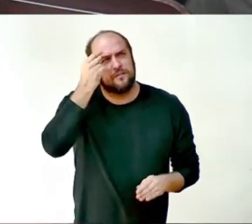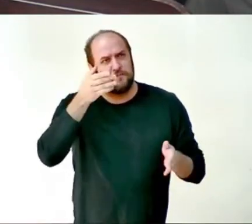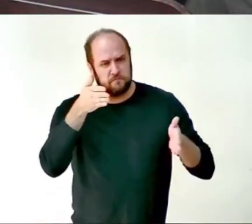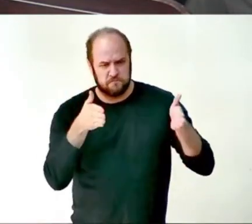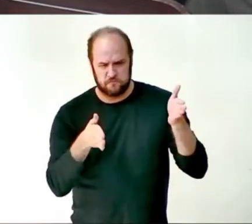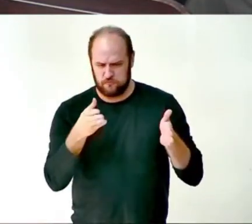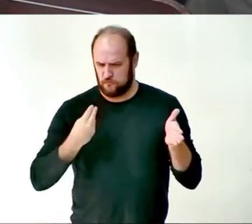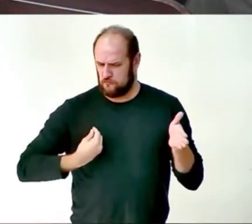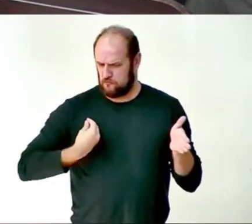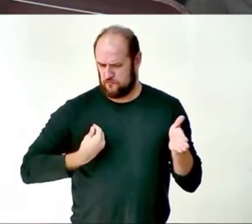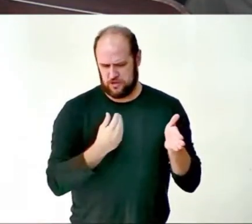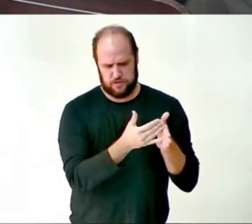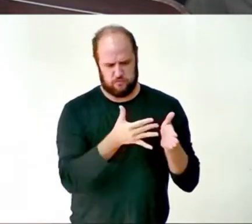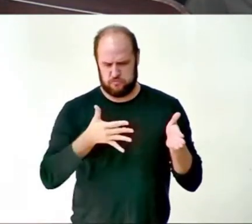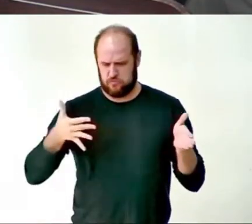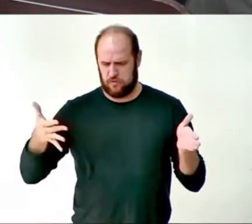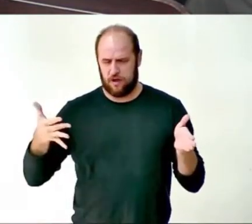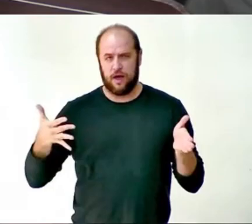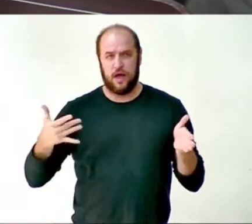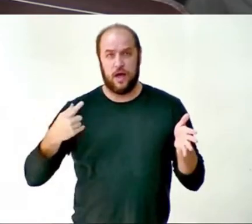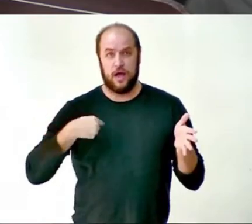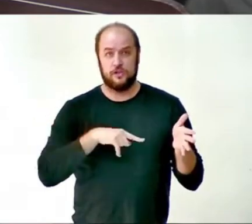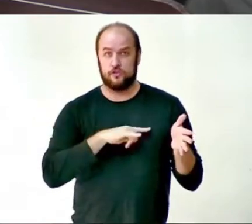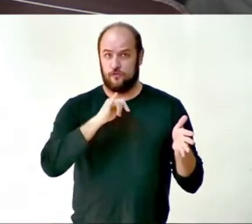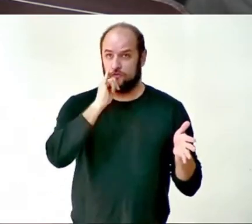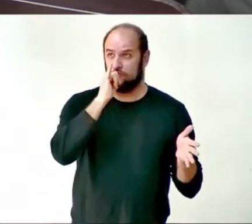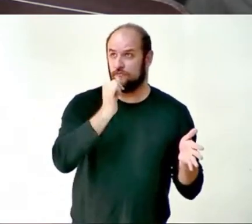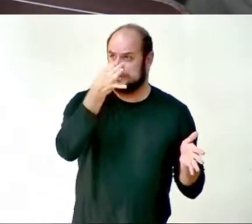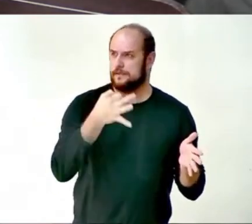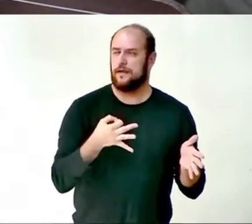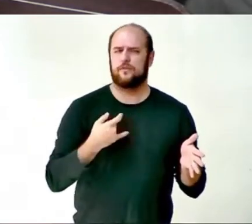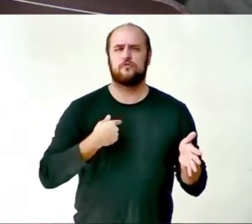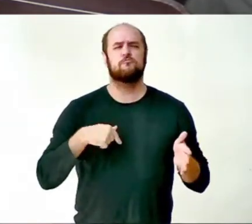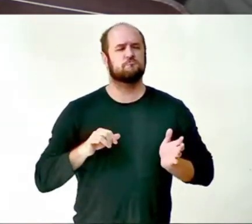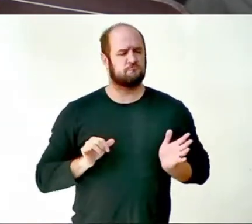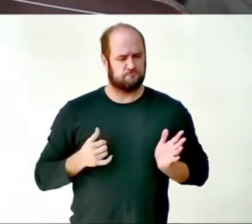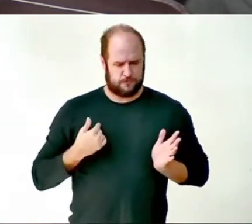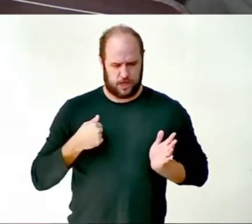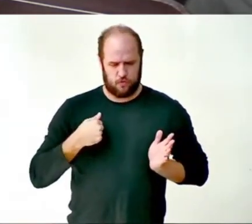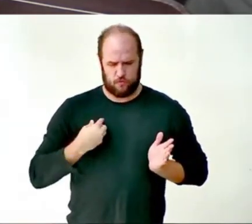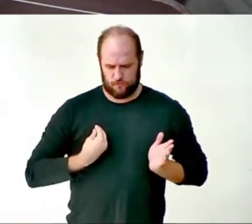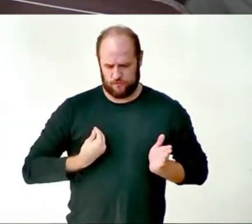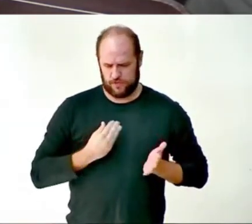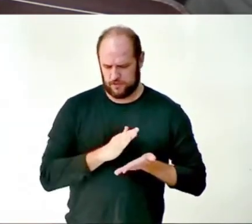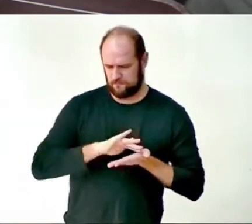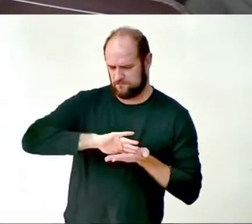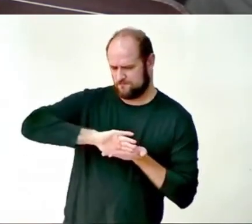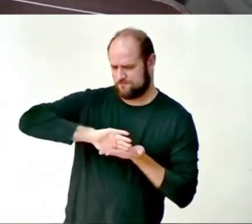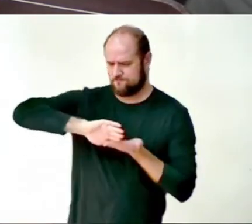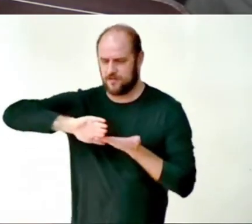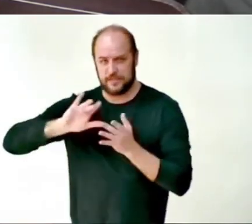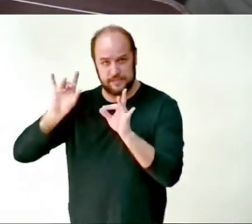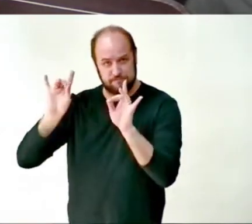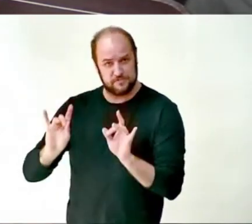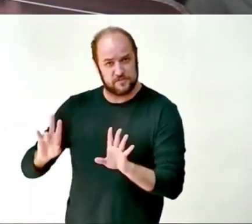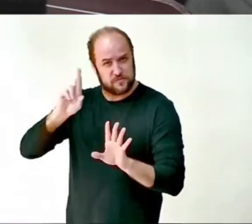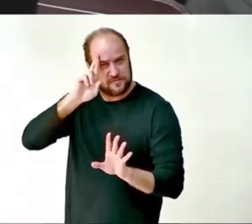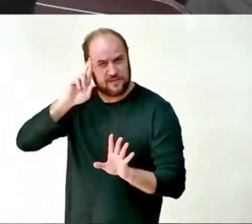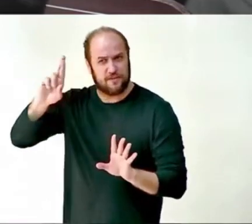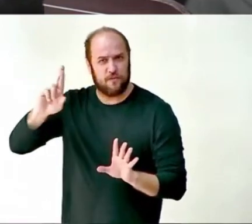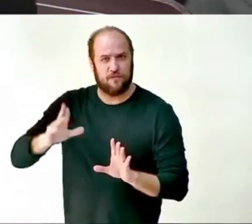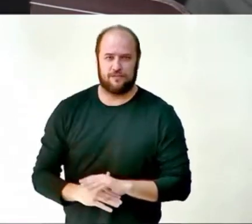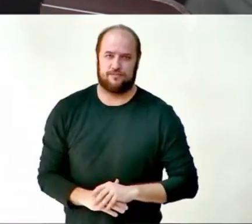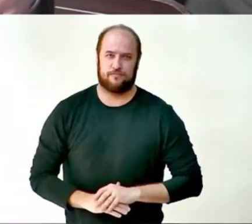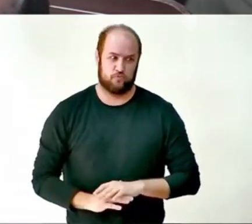vida a gente consegue dizer: estou separado, Senhor, estou para Ti, Senhor. O mundo